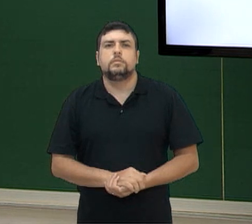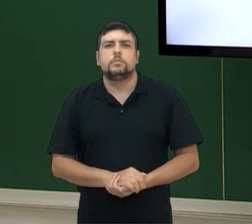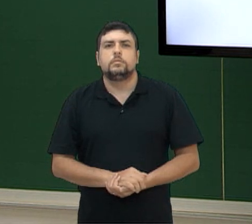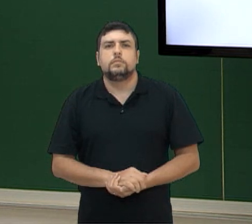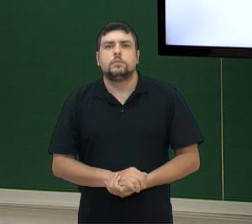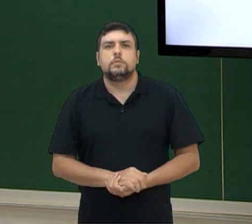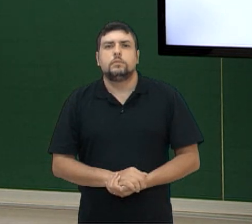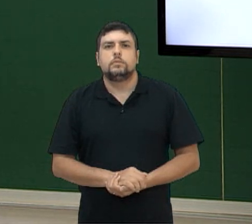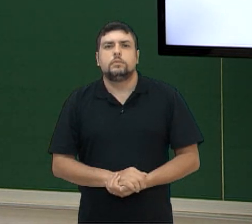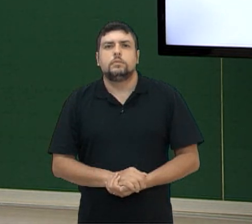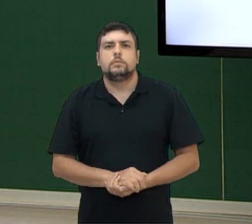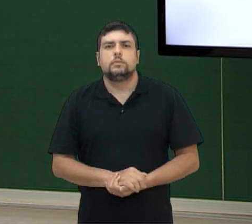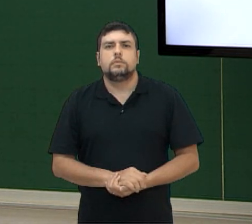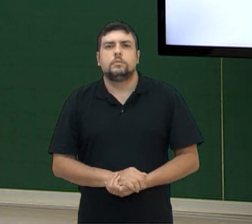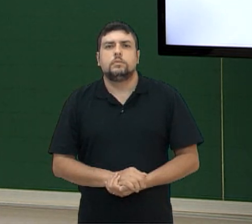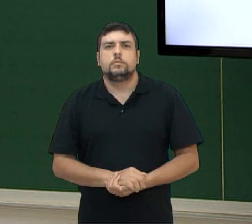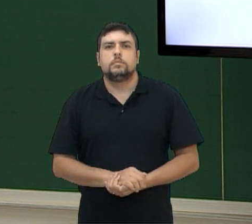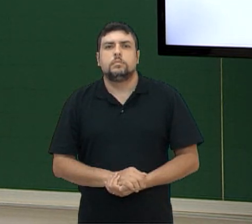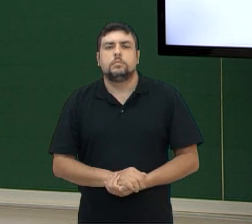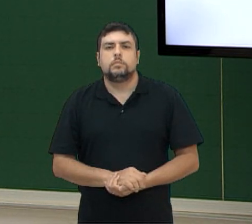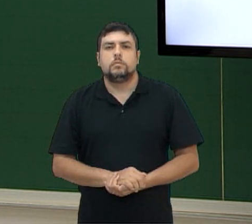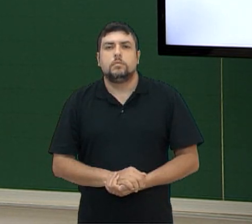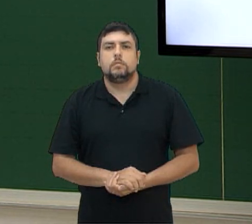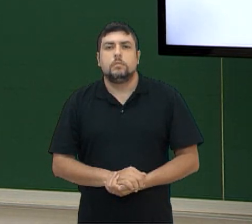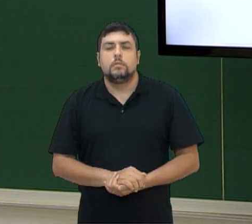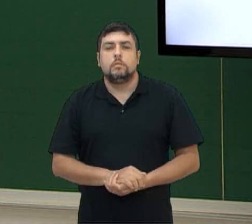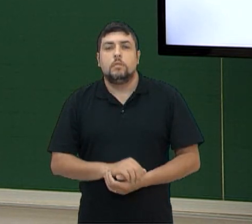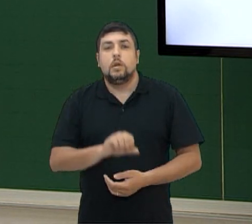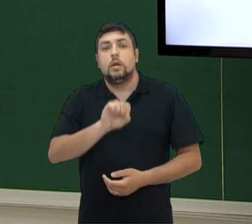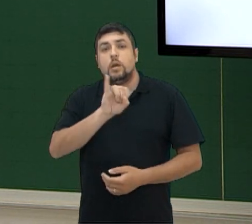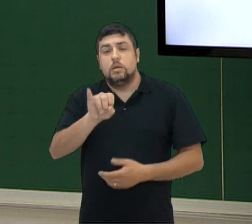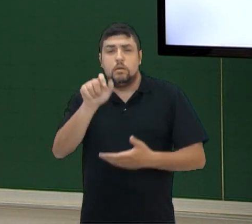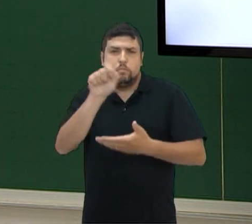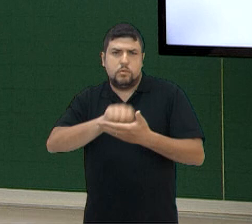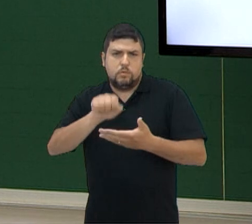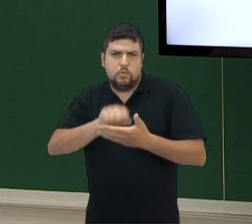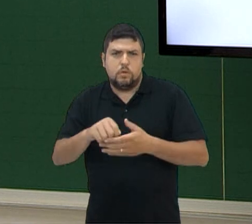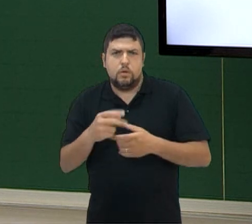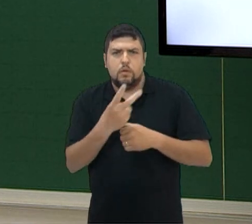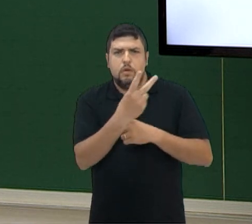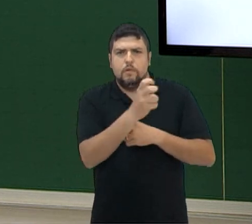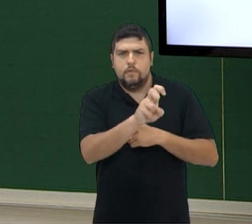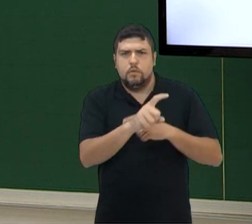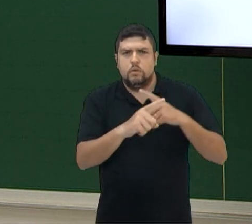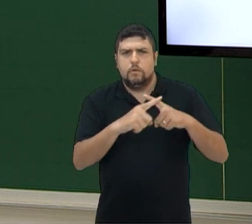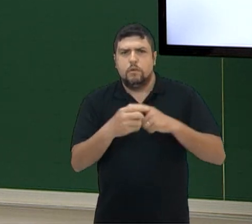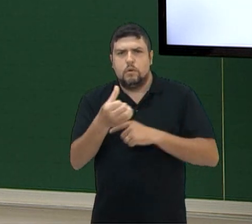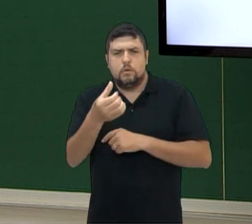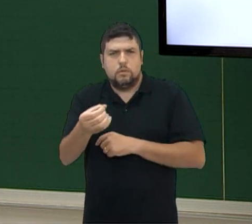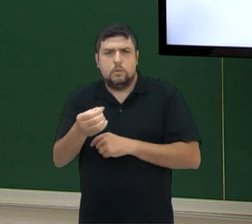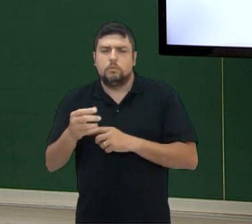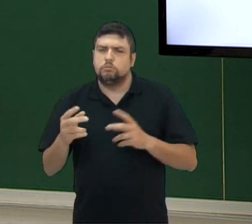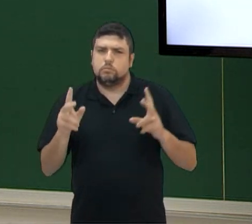vezes 25. Mas se você escreveu 25 vezes 60, é exatamente a mesma coisa.